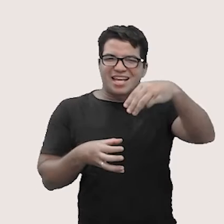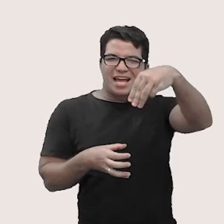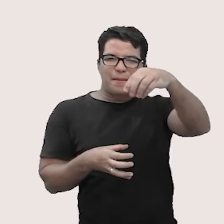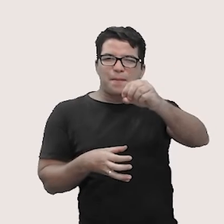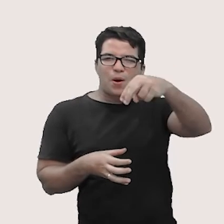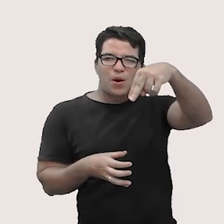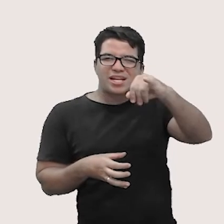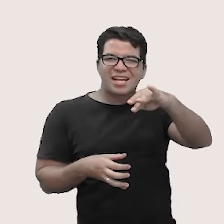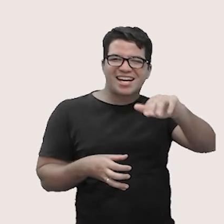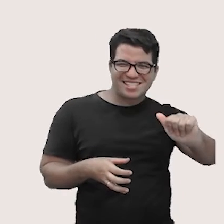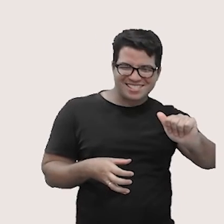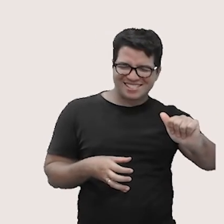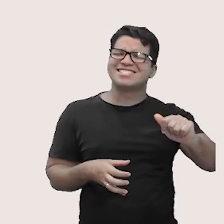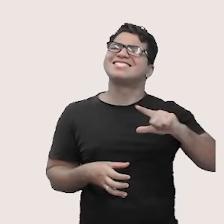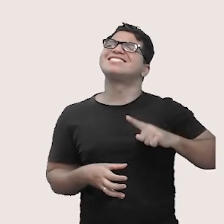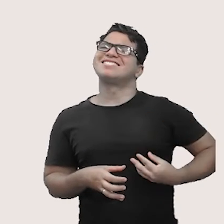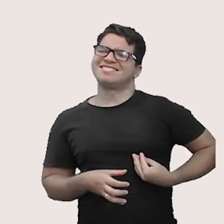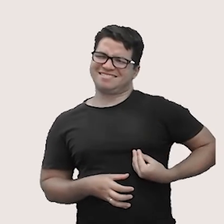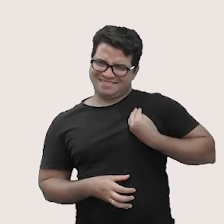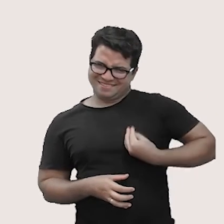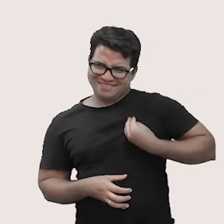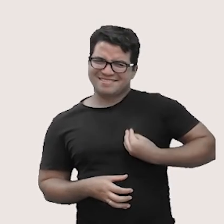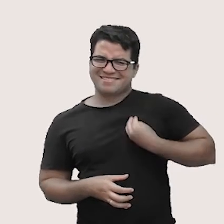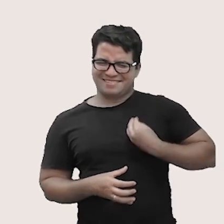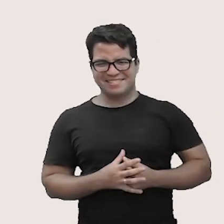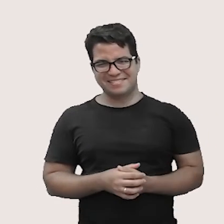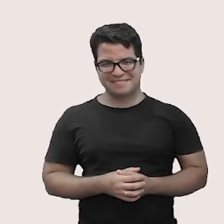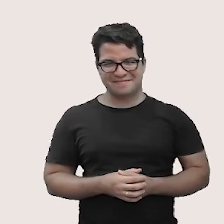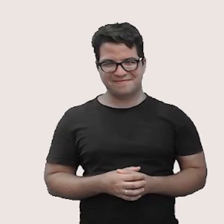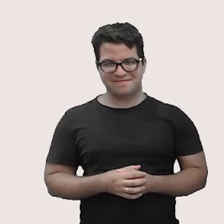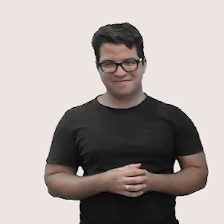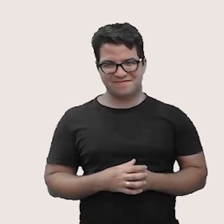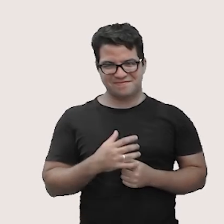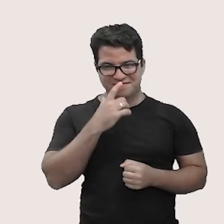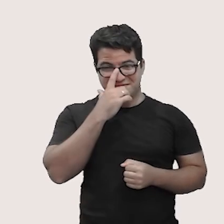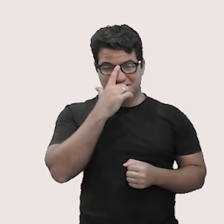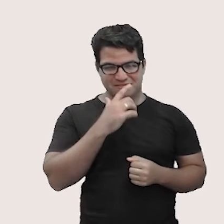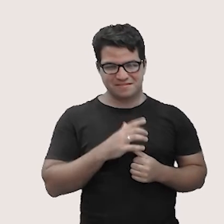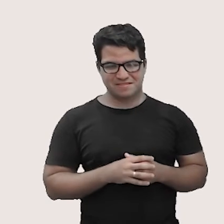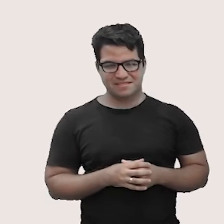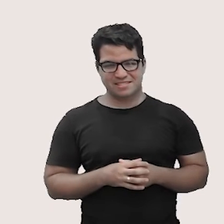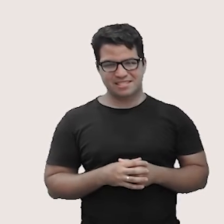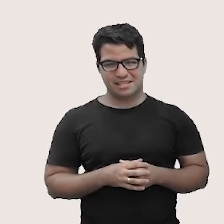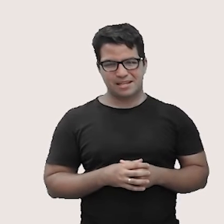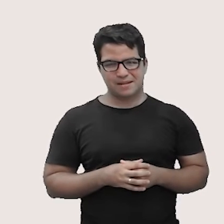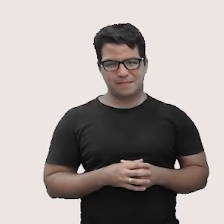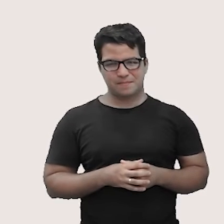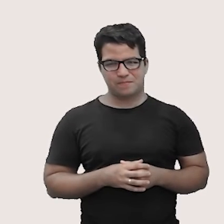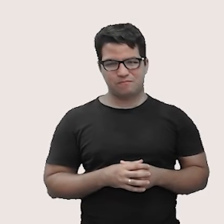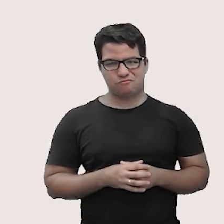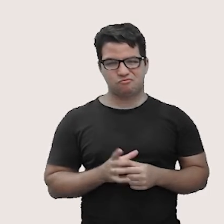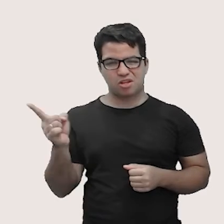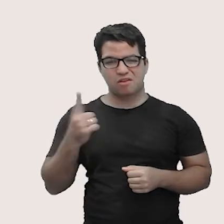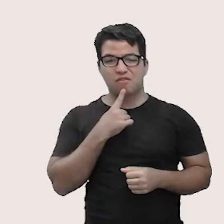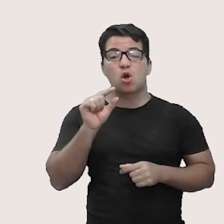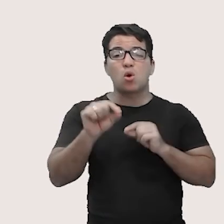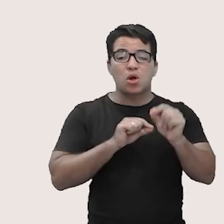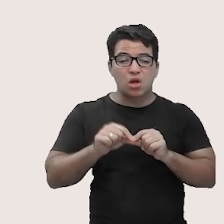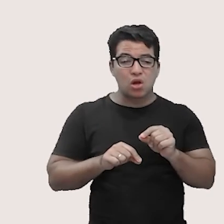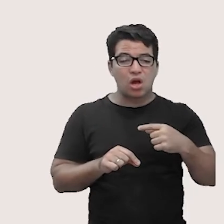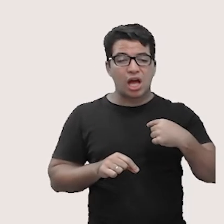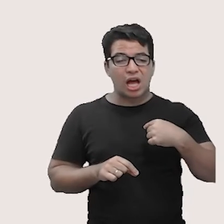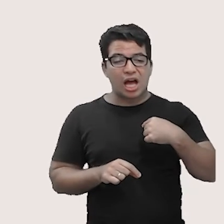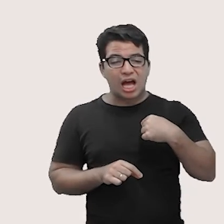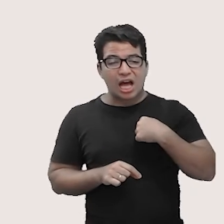né? I hate when people reading the bathroom. Os cachorrinhos dizendo